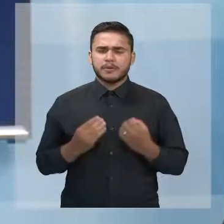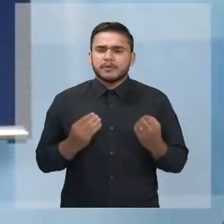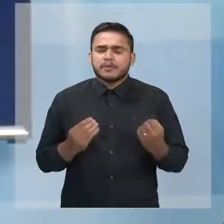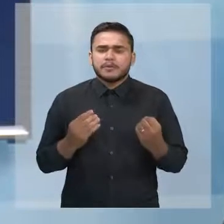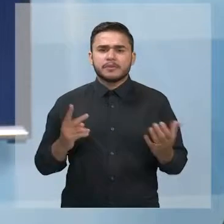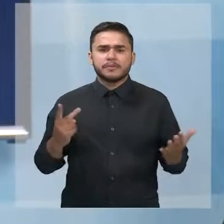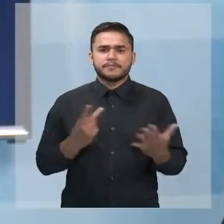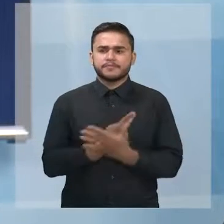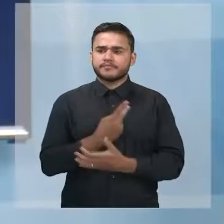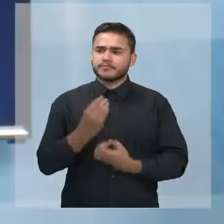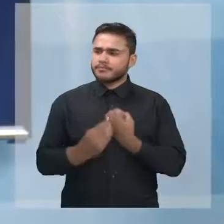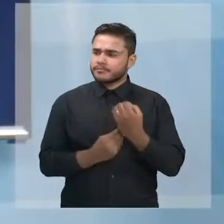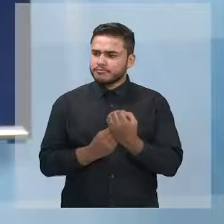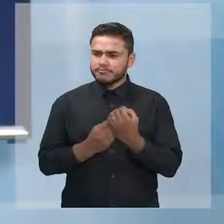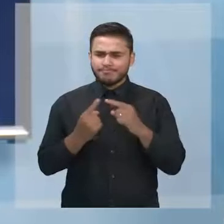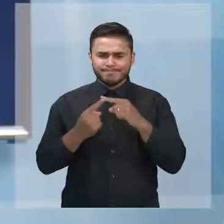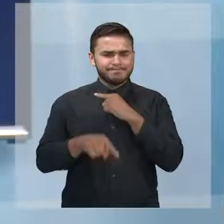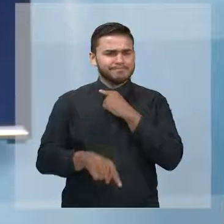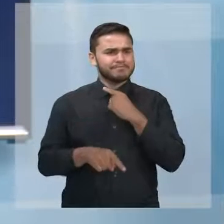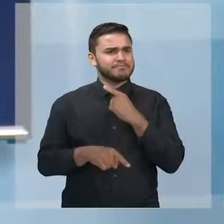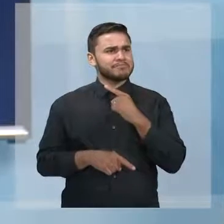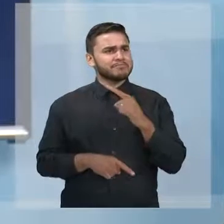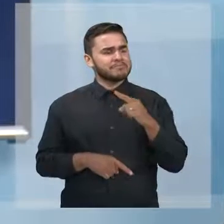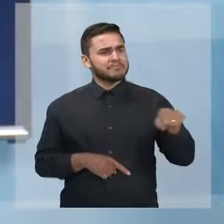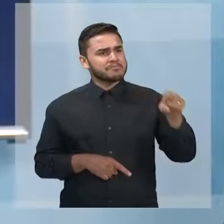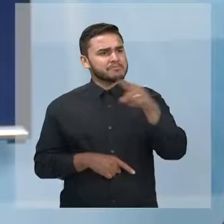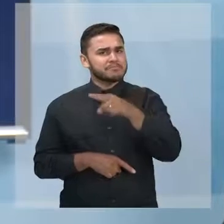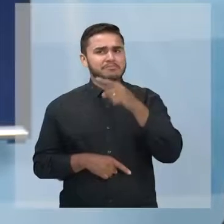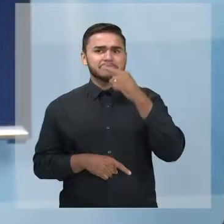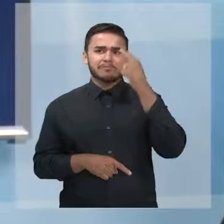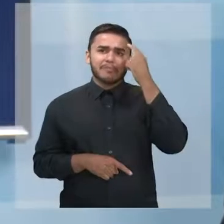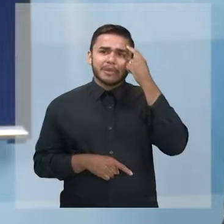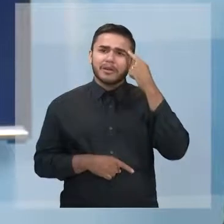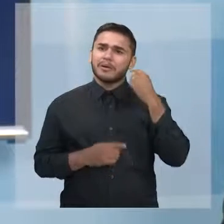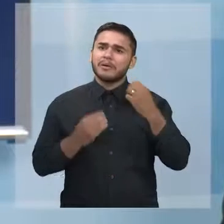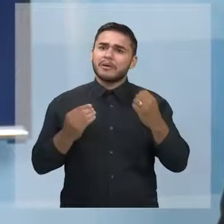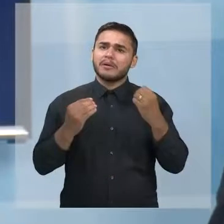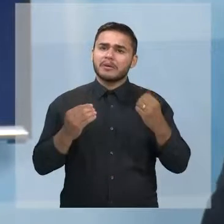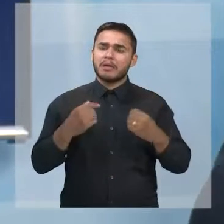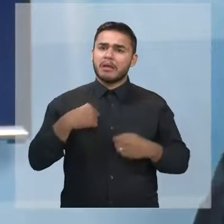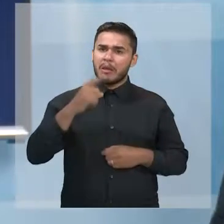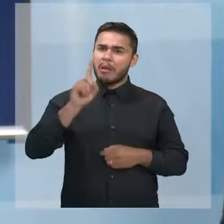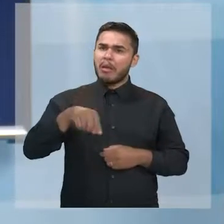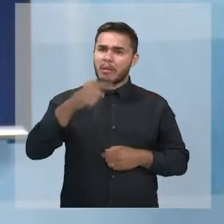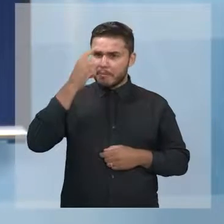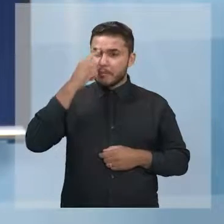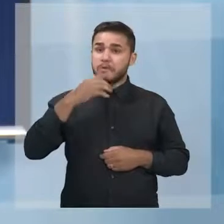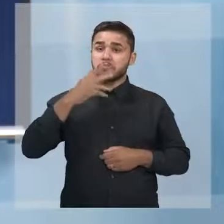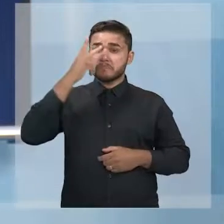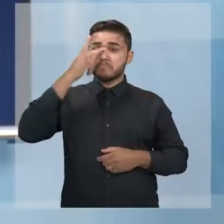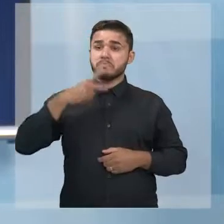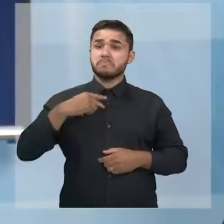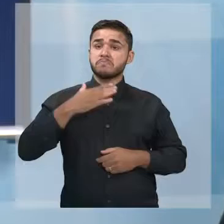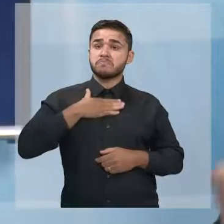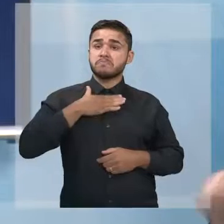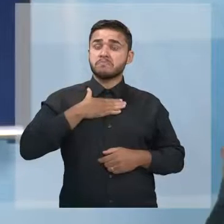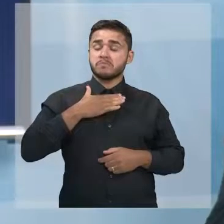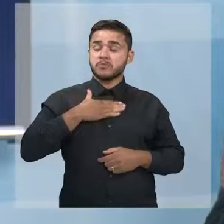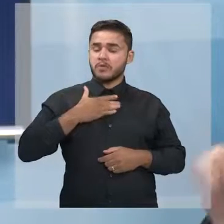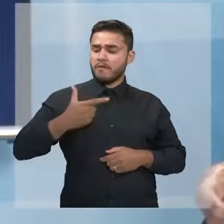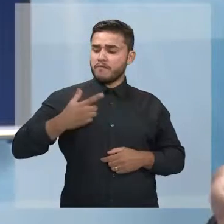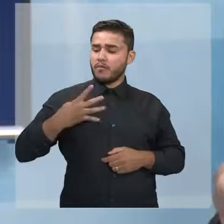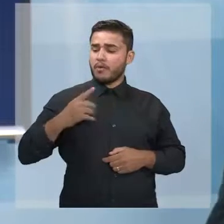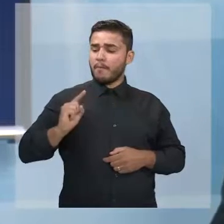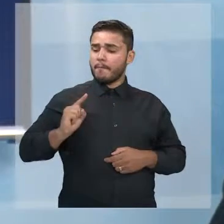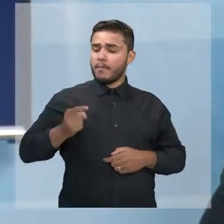Embrutecimento, distanciamento da realidade ou simplesmente egoísmo mesmo, de parte